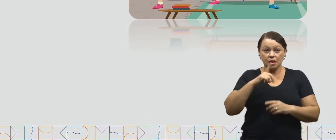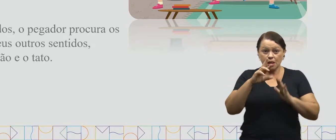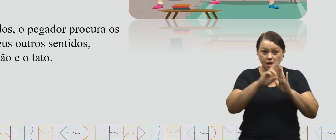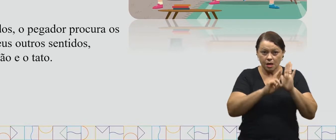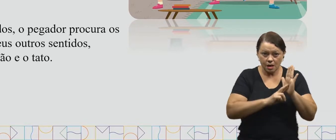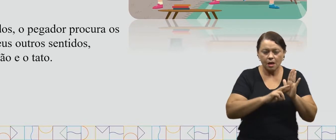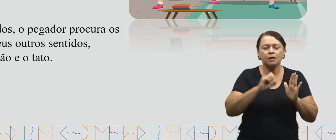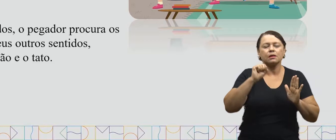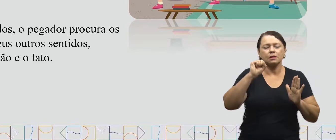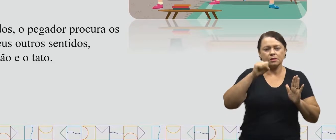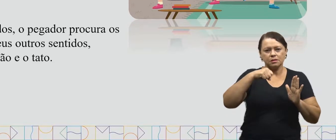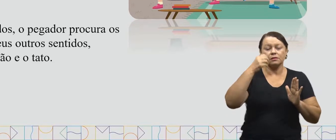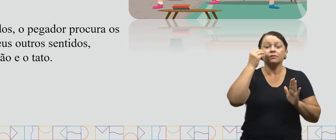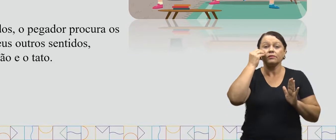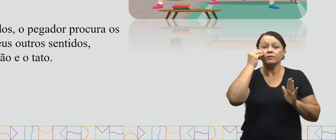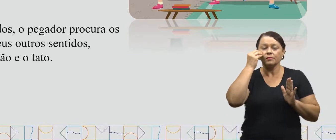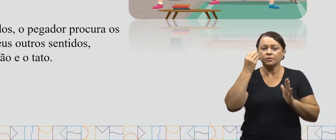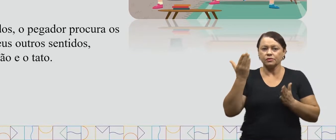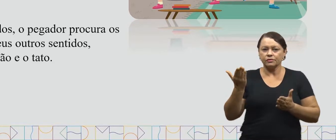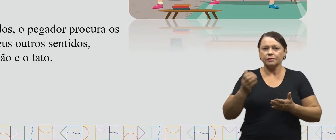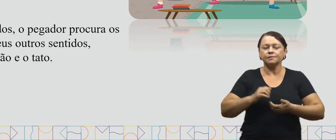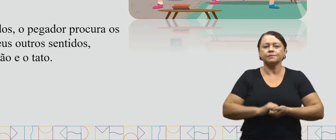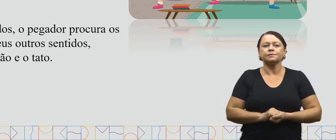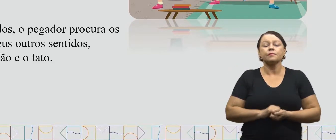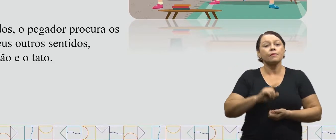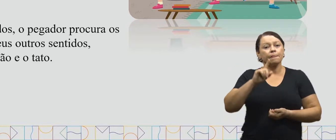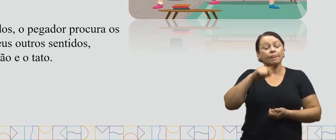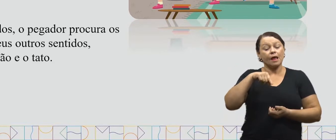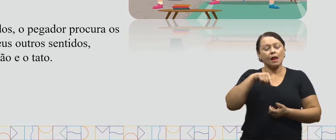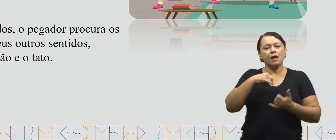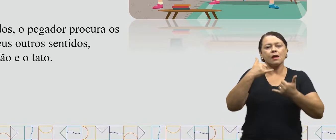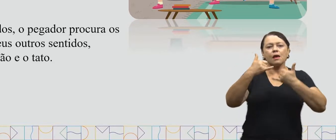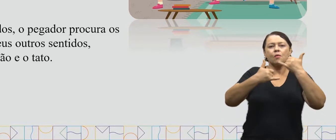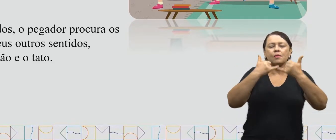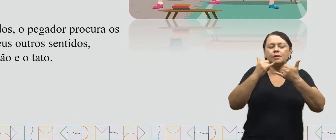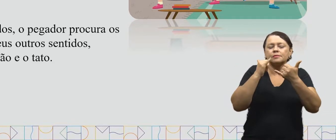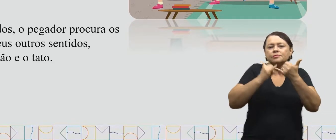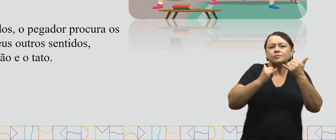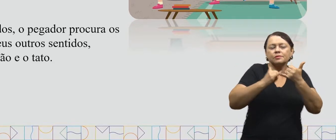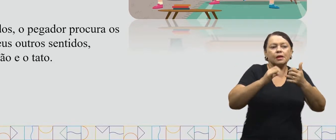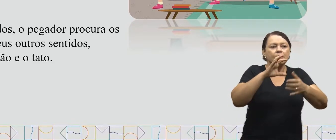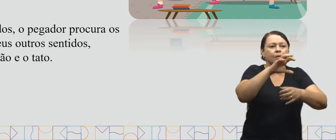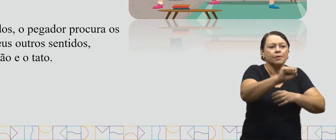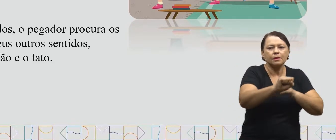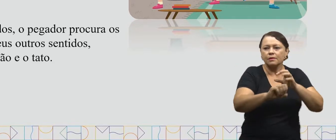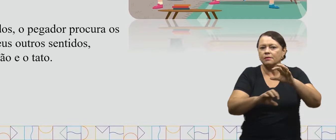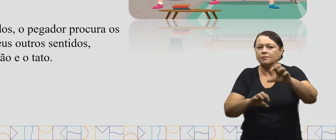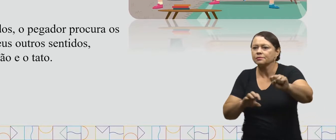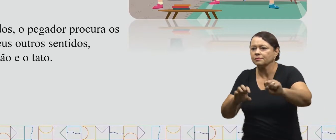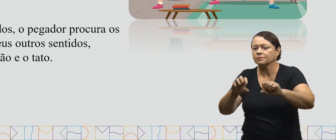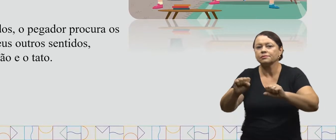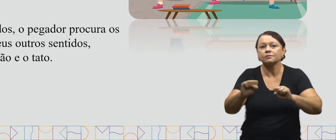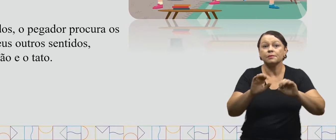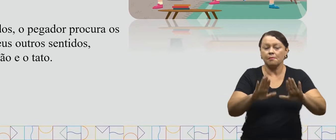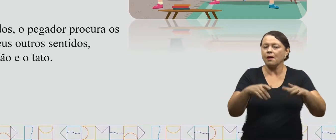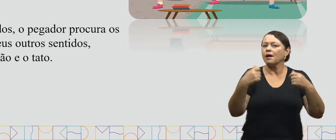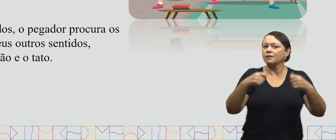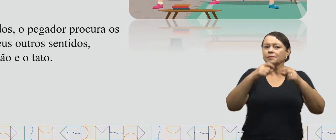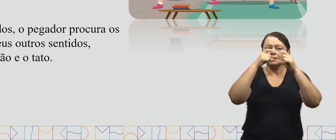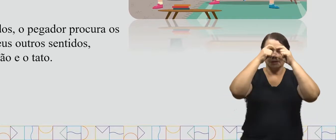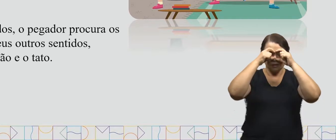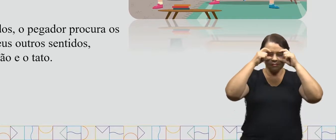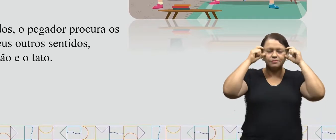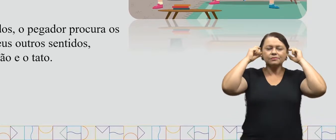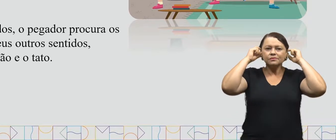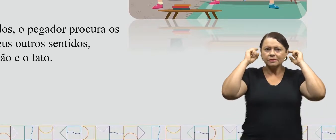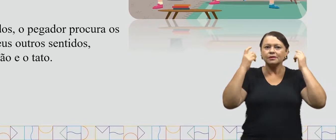brincadeira. A cabra cega ou cobra cega é uma brincadeira semelhante ao pega-pega, mas nela você precisa vendar o pegador.